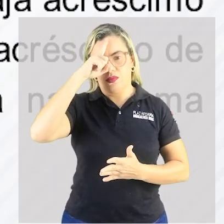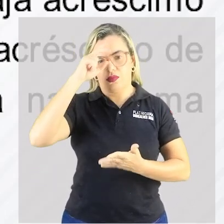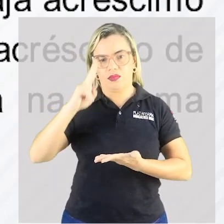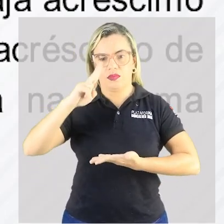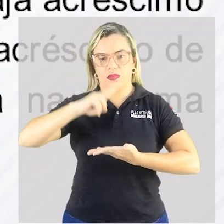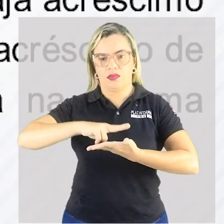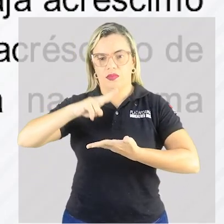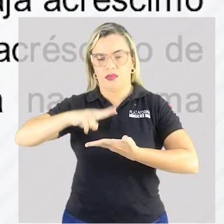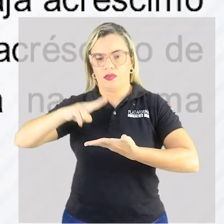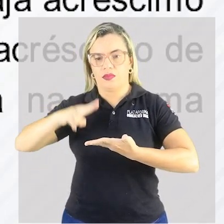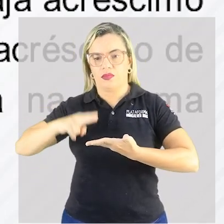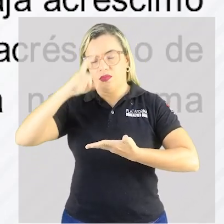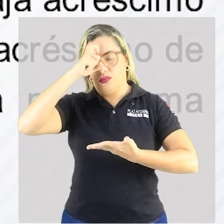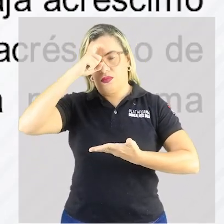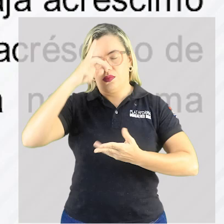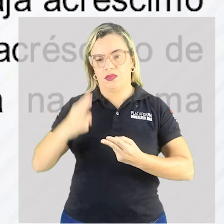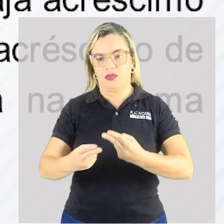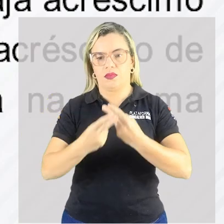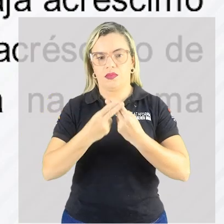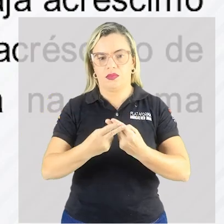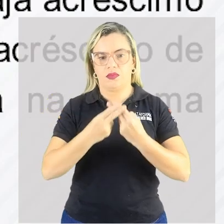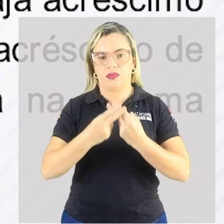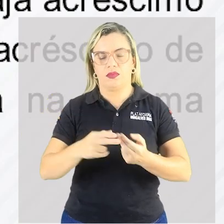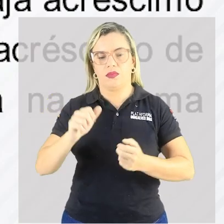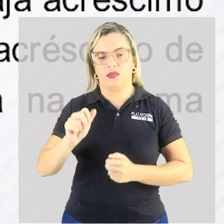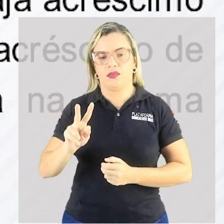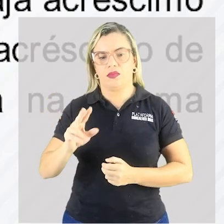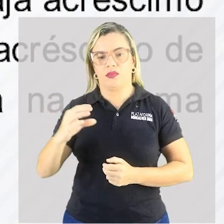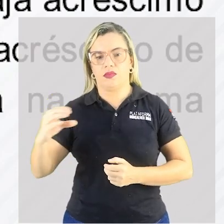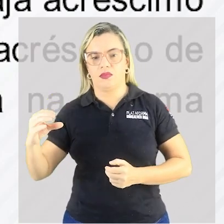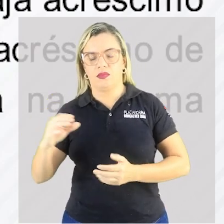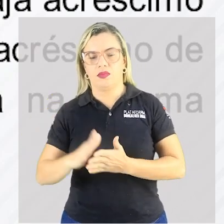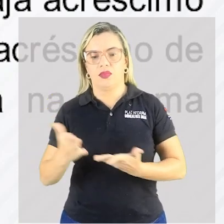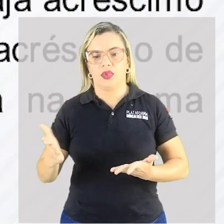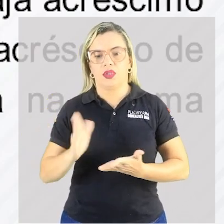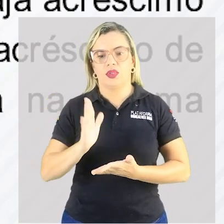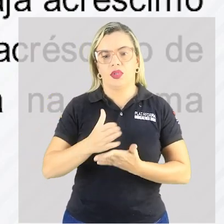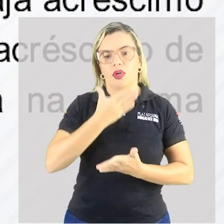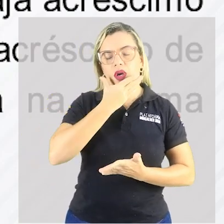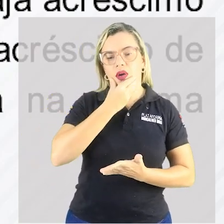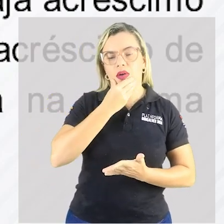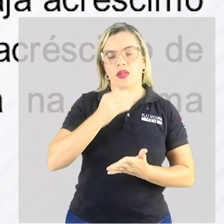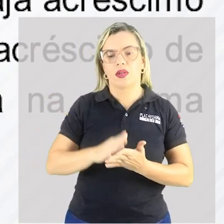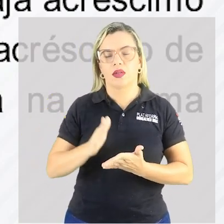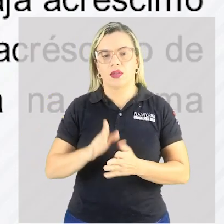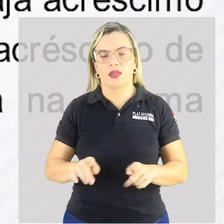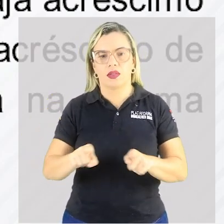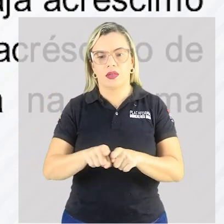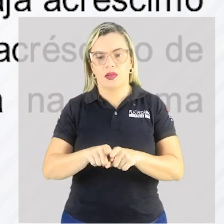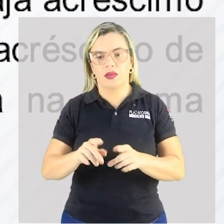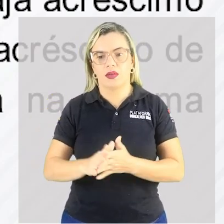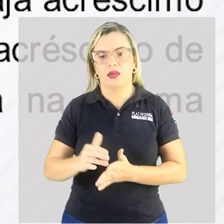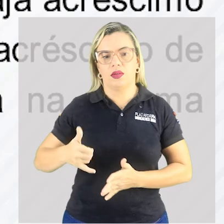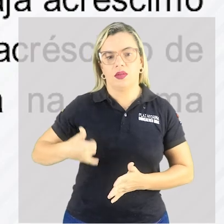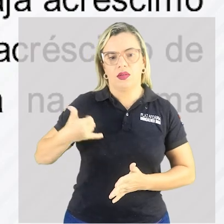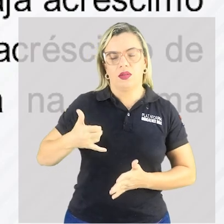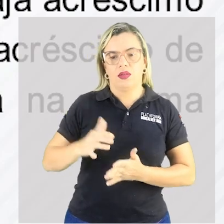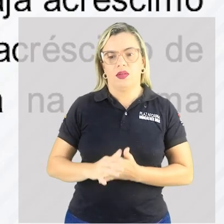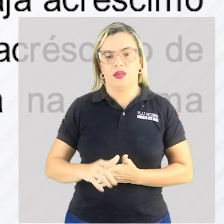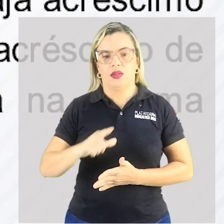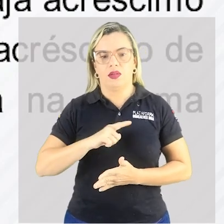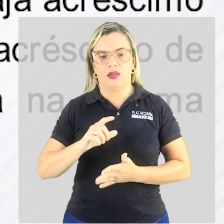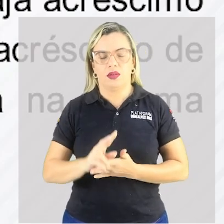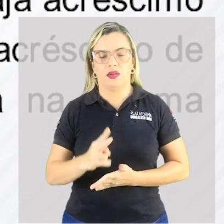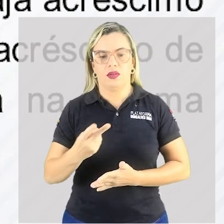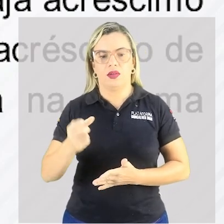AVC. Entre os homens da mesma faixa etária, houve 28 mil